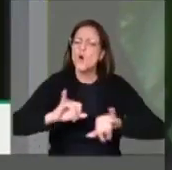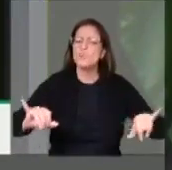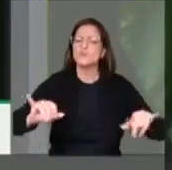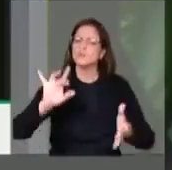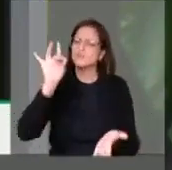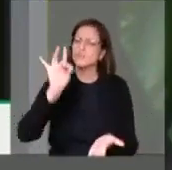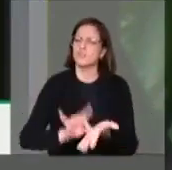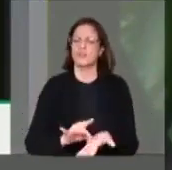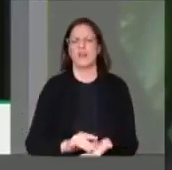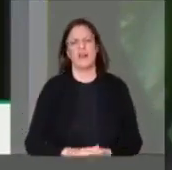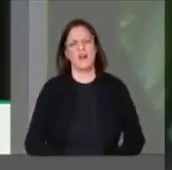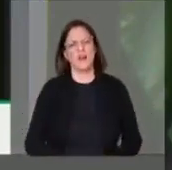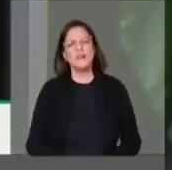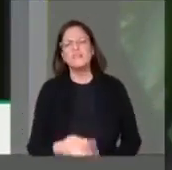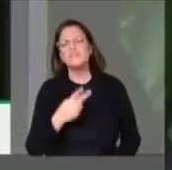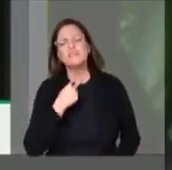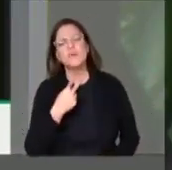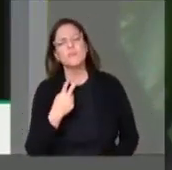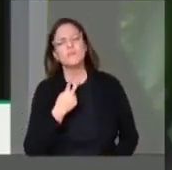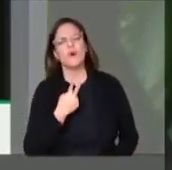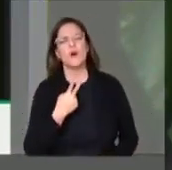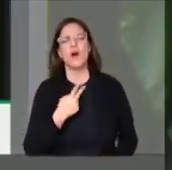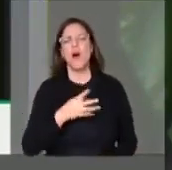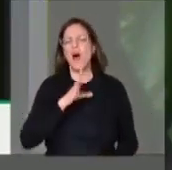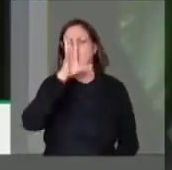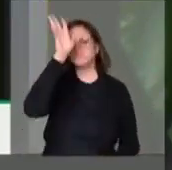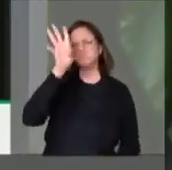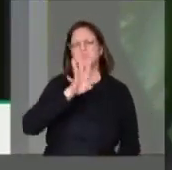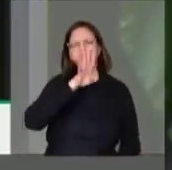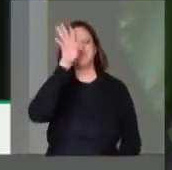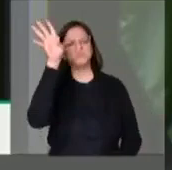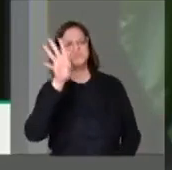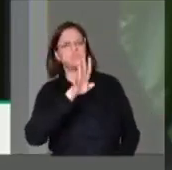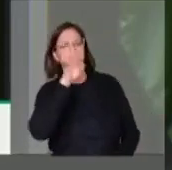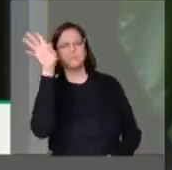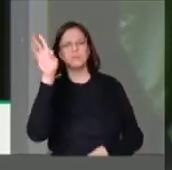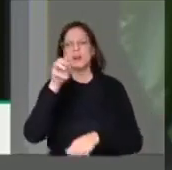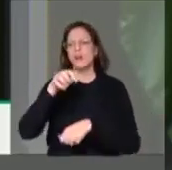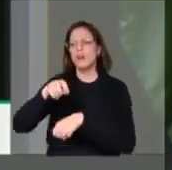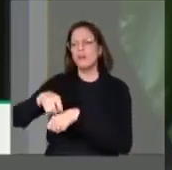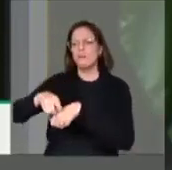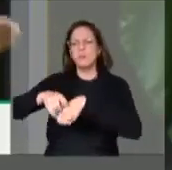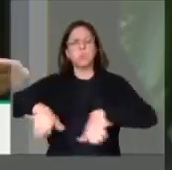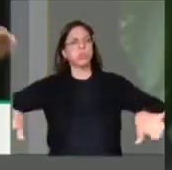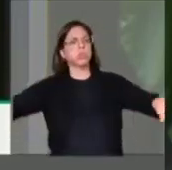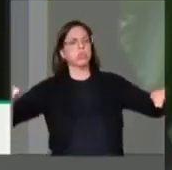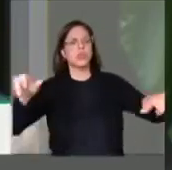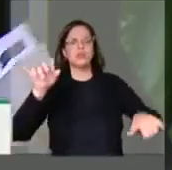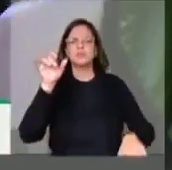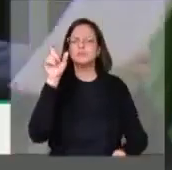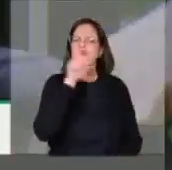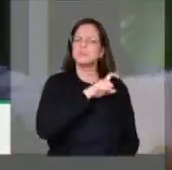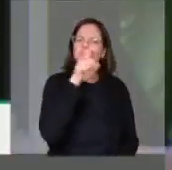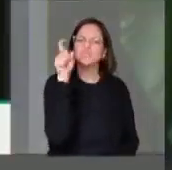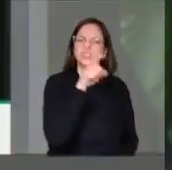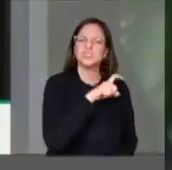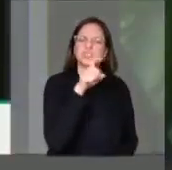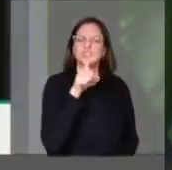para que as pessoas não sejam induzidas a erro e não propaguem de forma involuntária fake news